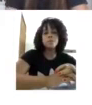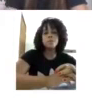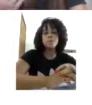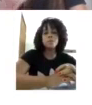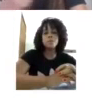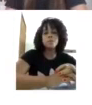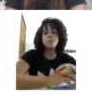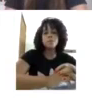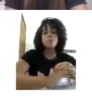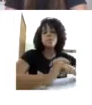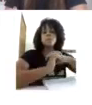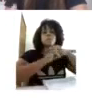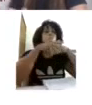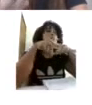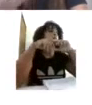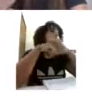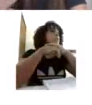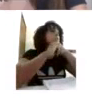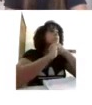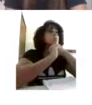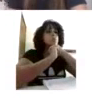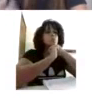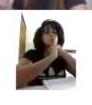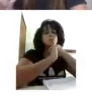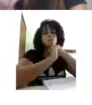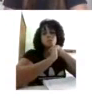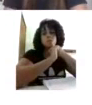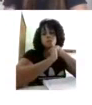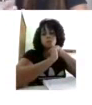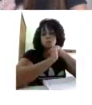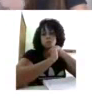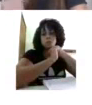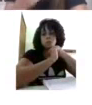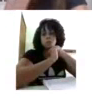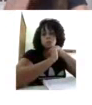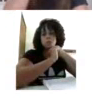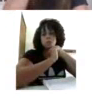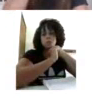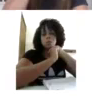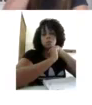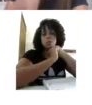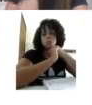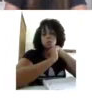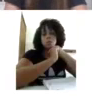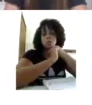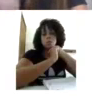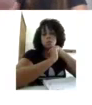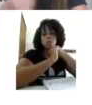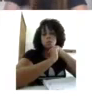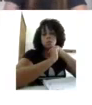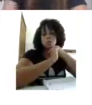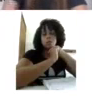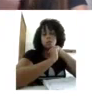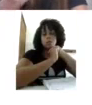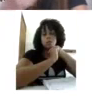agimos e depois nós refletimos novamente para poder a próxima ação que a gente for realizar, a gente, né,